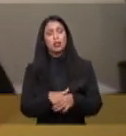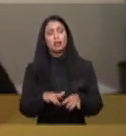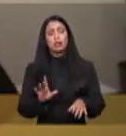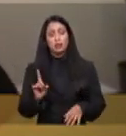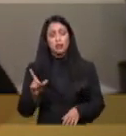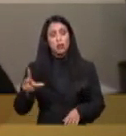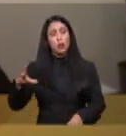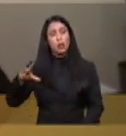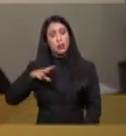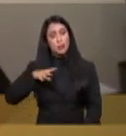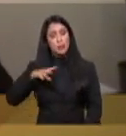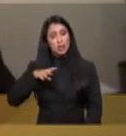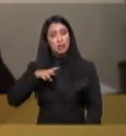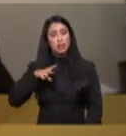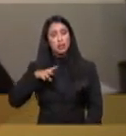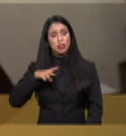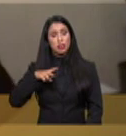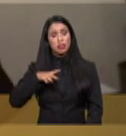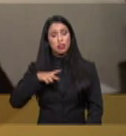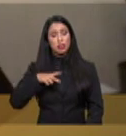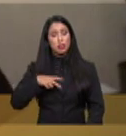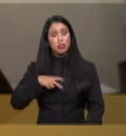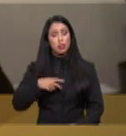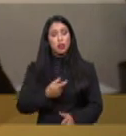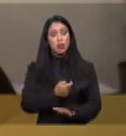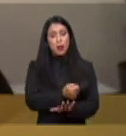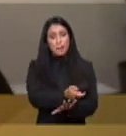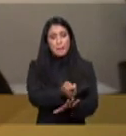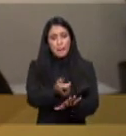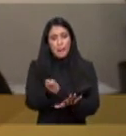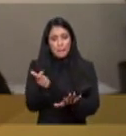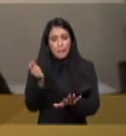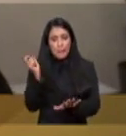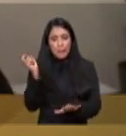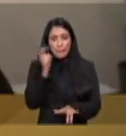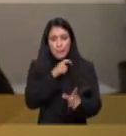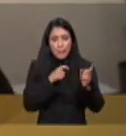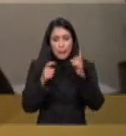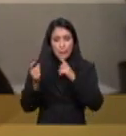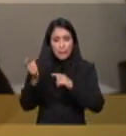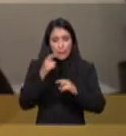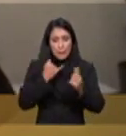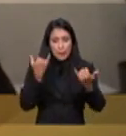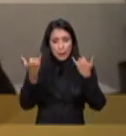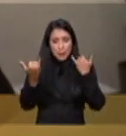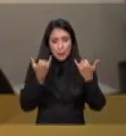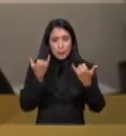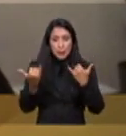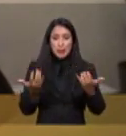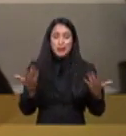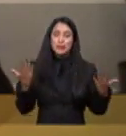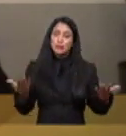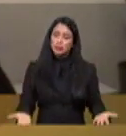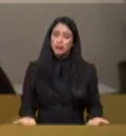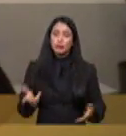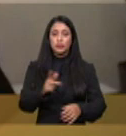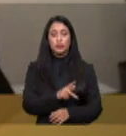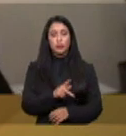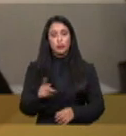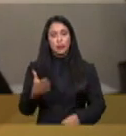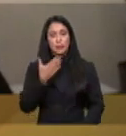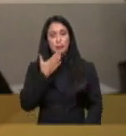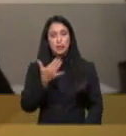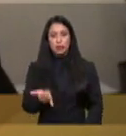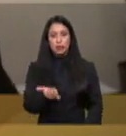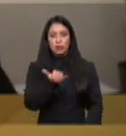em particular no tocante à difusão de fake news, como regra, impulsionadas por robôs. Então, senhor presidente,